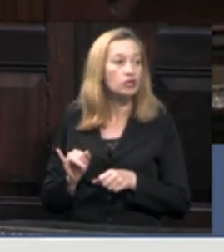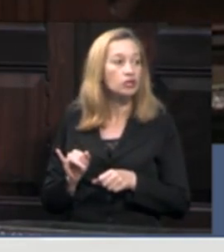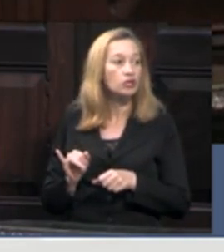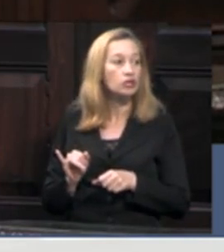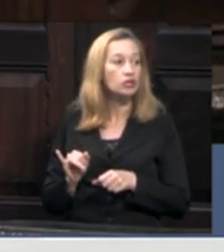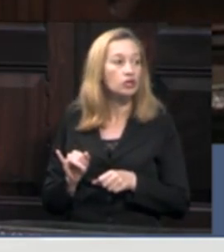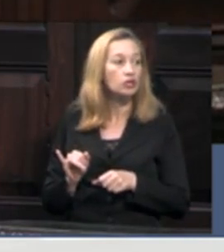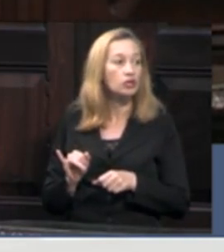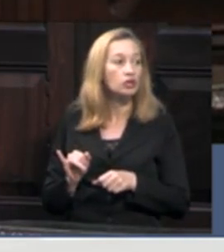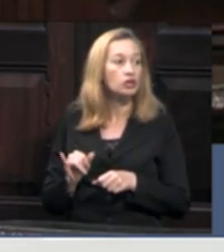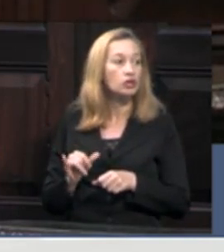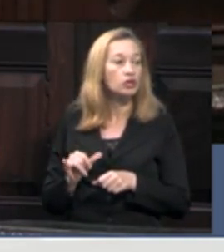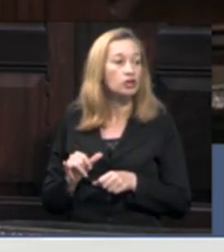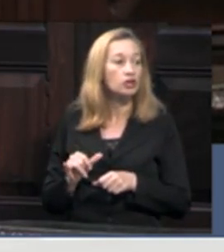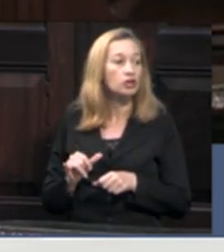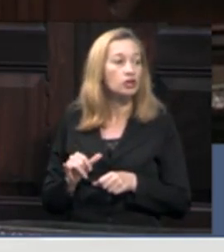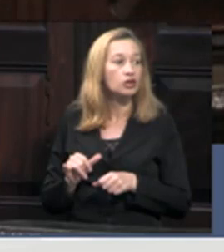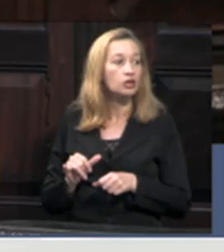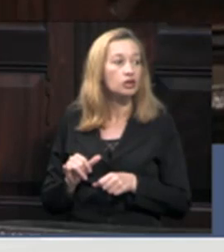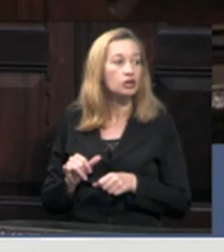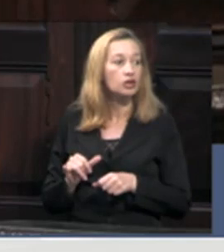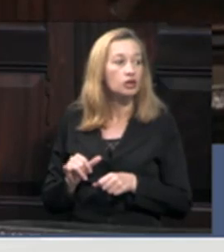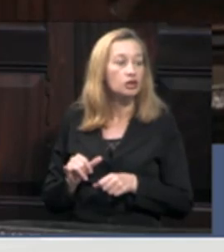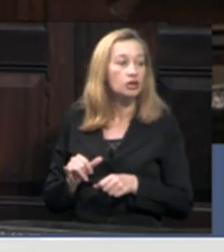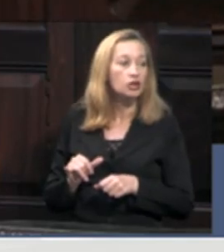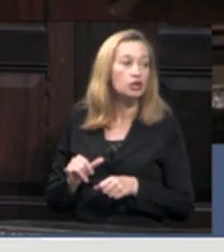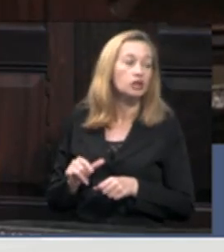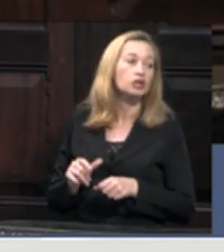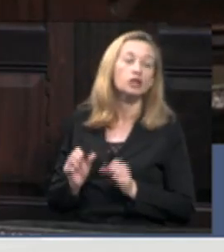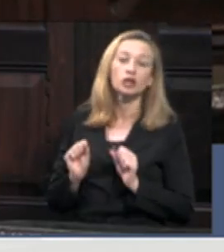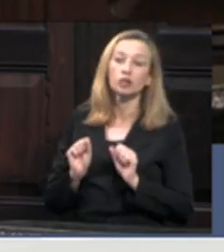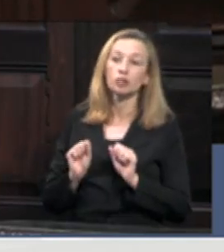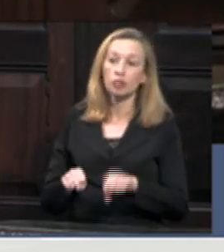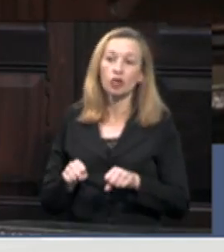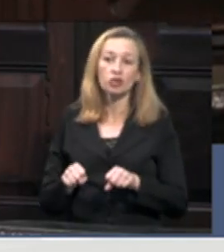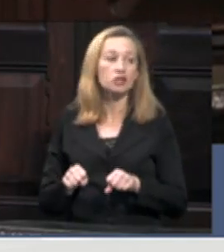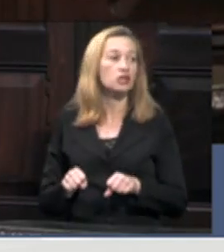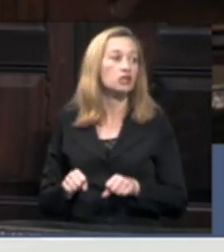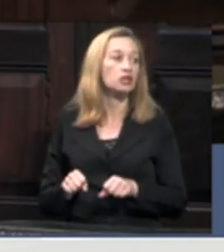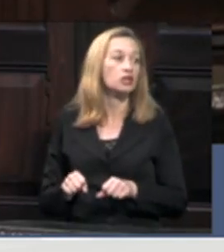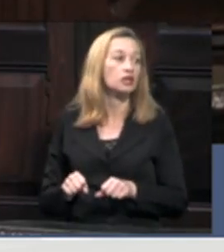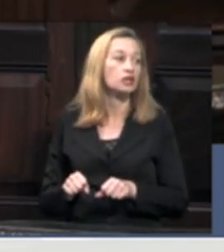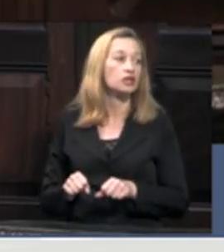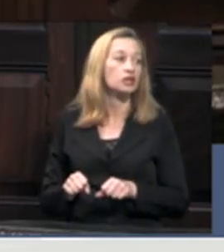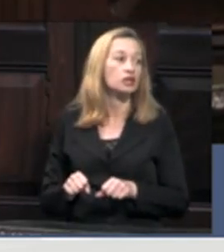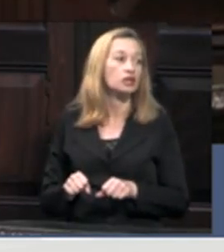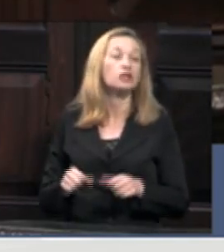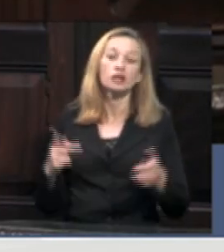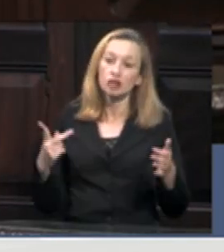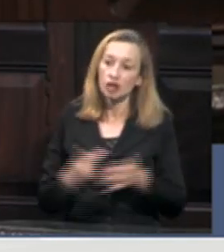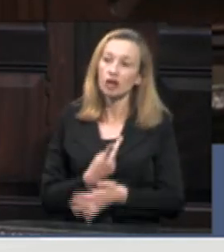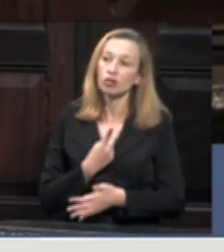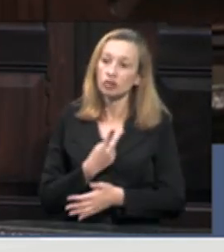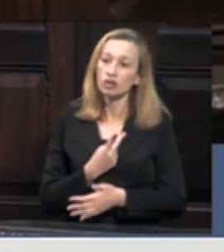que respaldem a LOA e que possam, de fato,